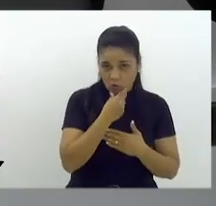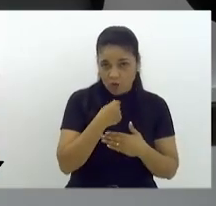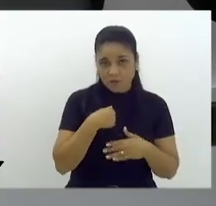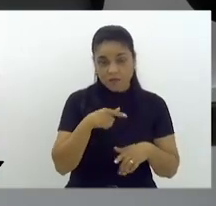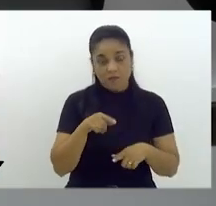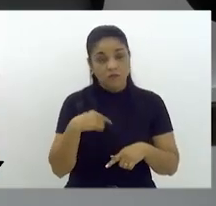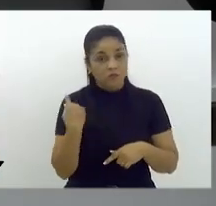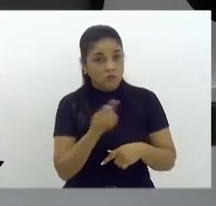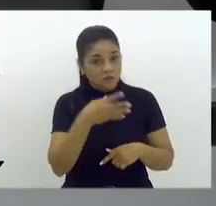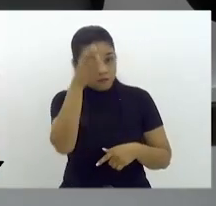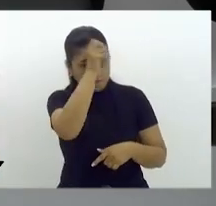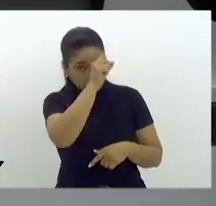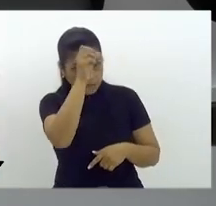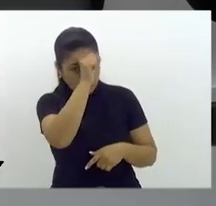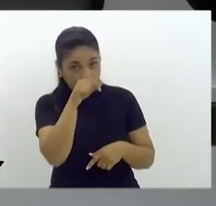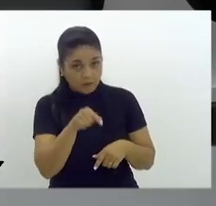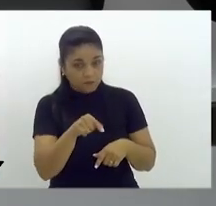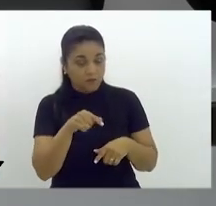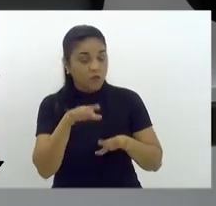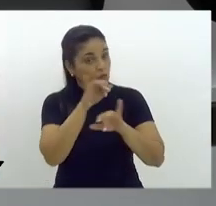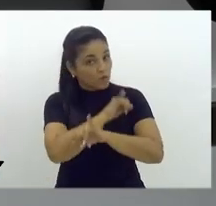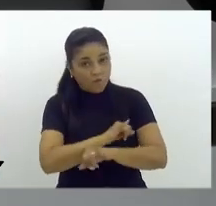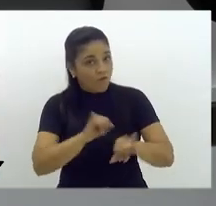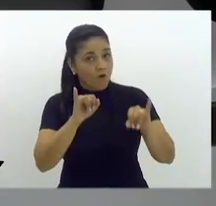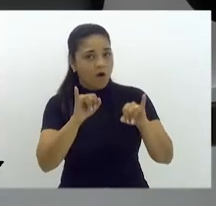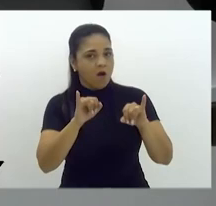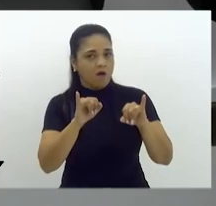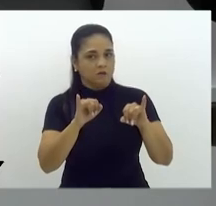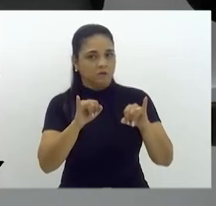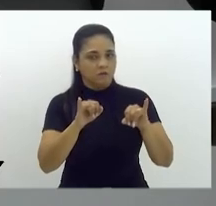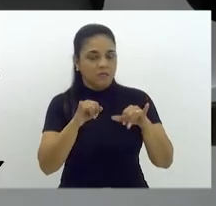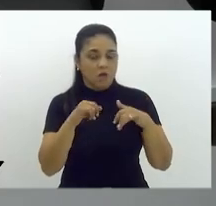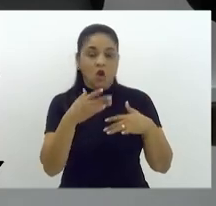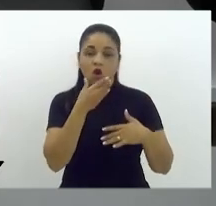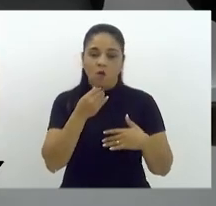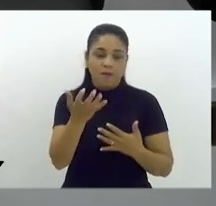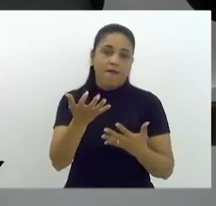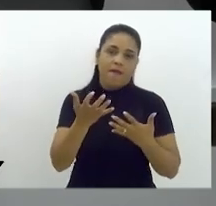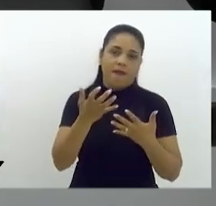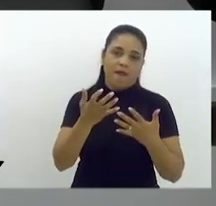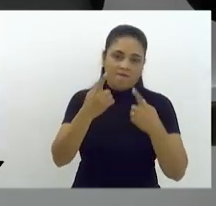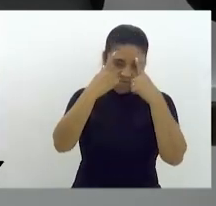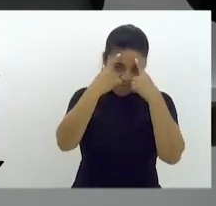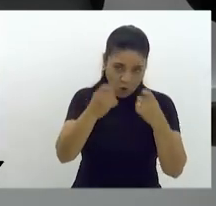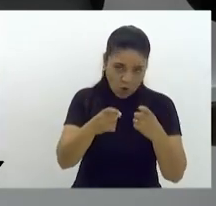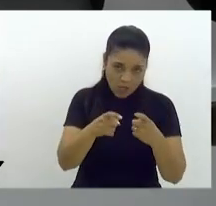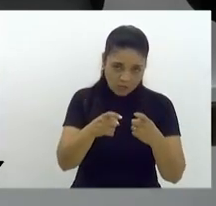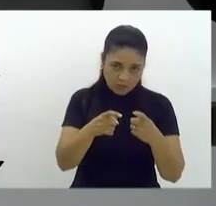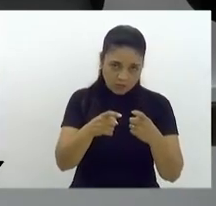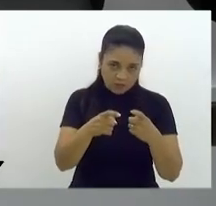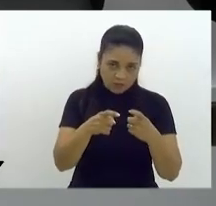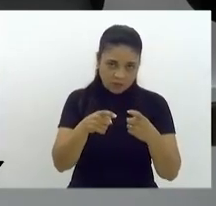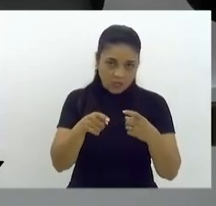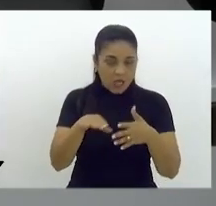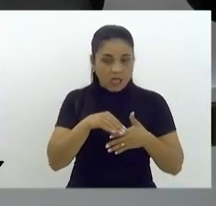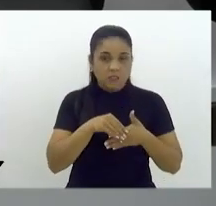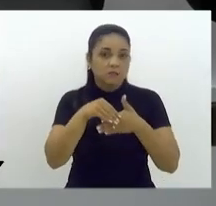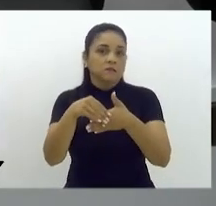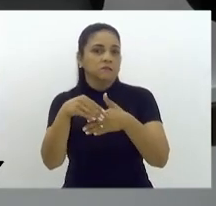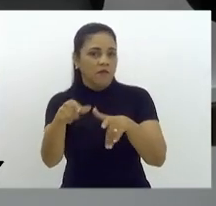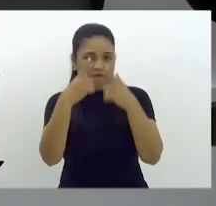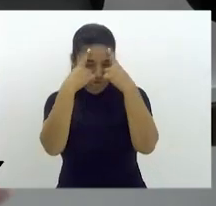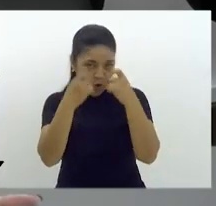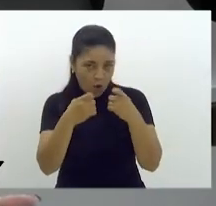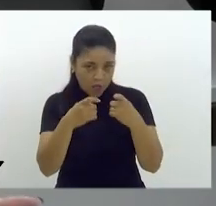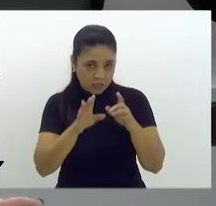não está dizendo daqui de forma alguma que os homens querem praticar violência são levados a ser praticar violência muitas vezes